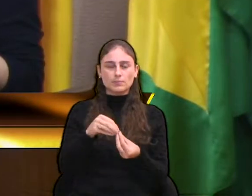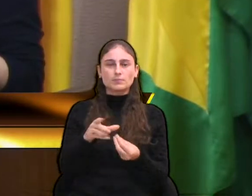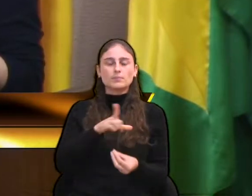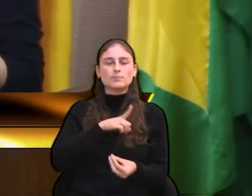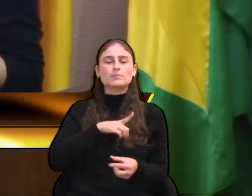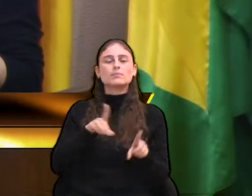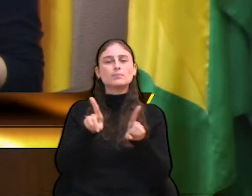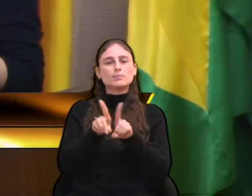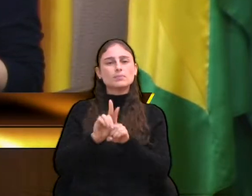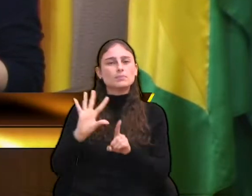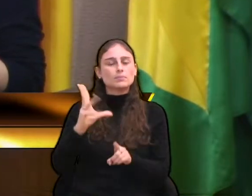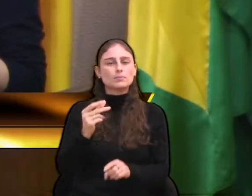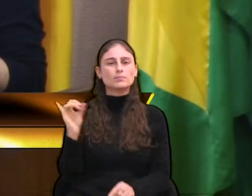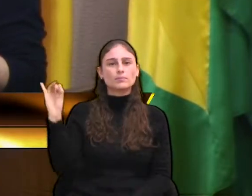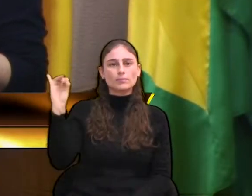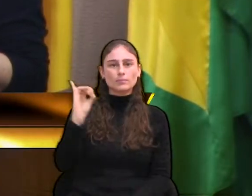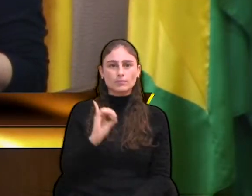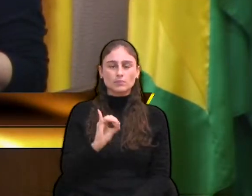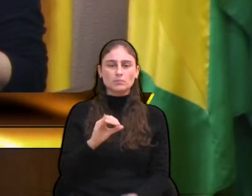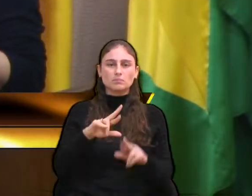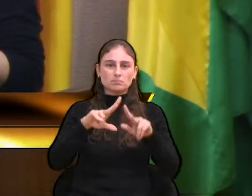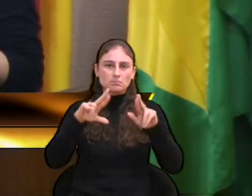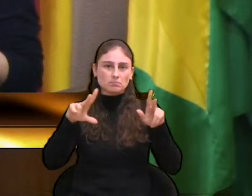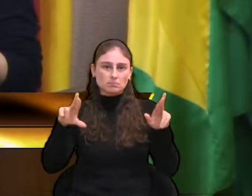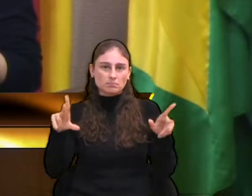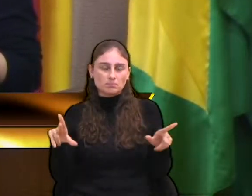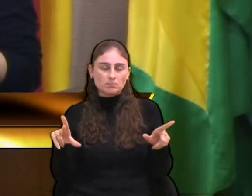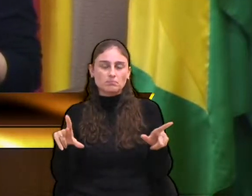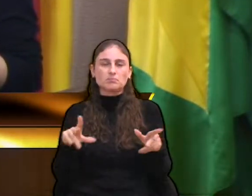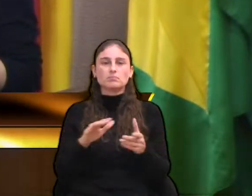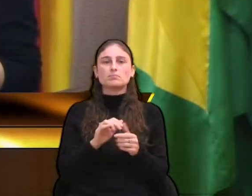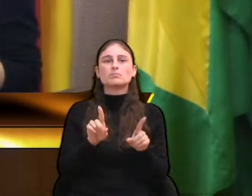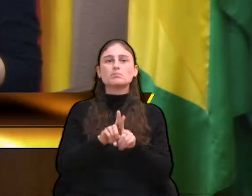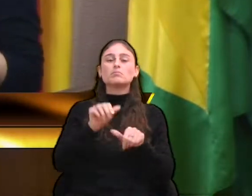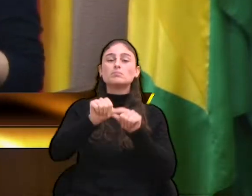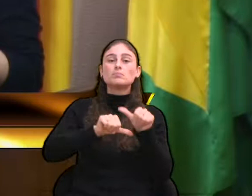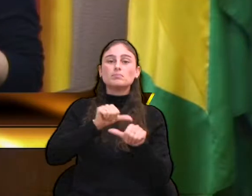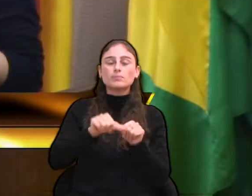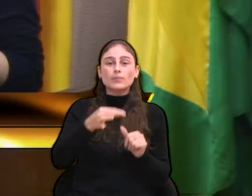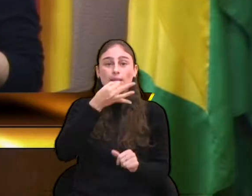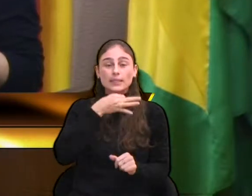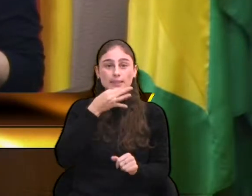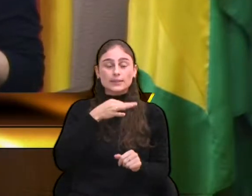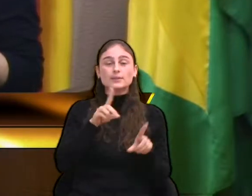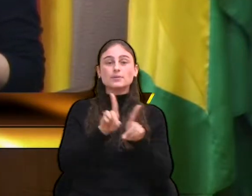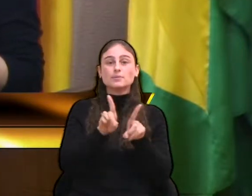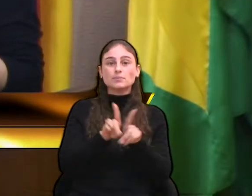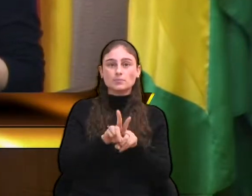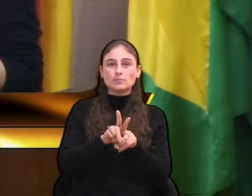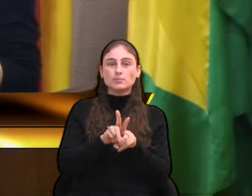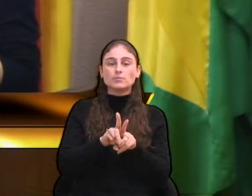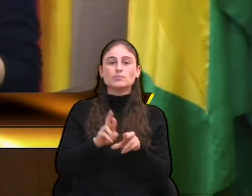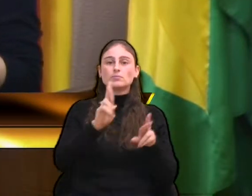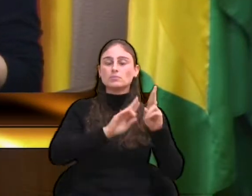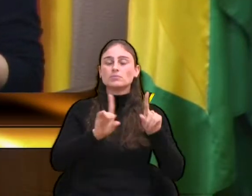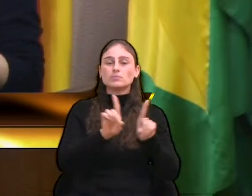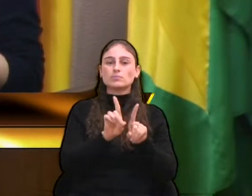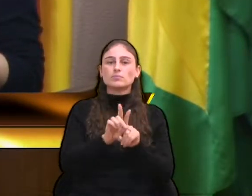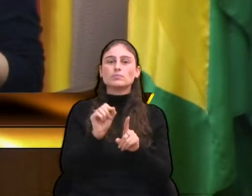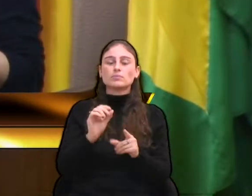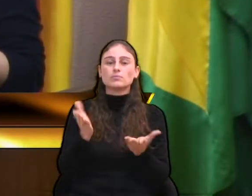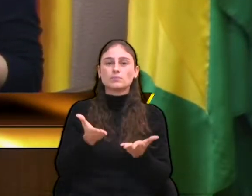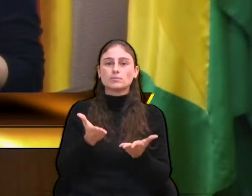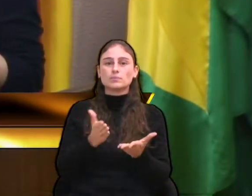abrigou e abriga imigrantes de todos os tipos e todas as raças, transformando Caxias do Sul e sua região no que é